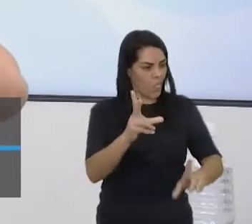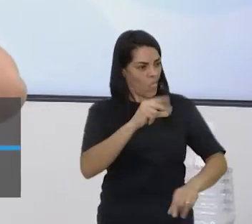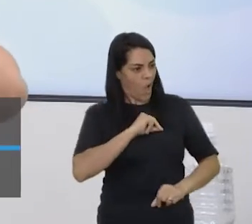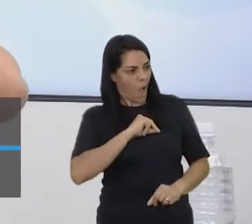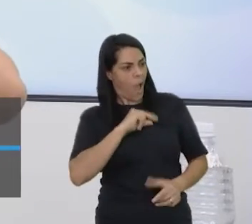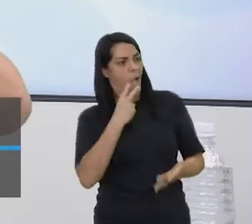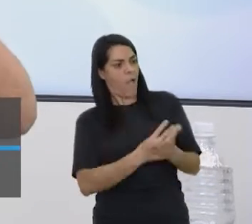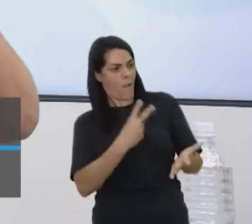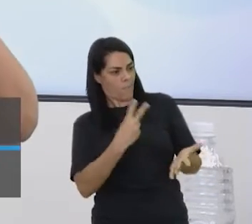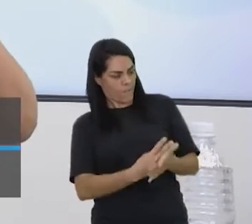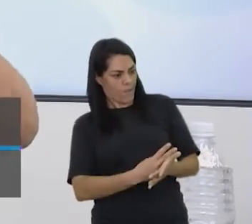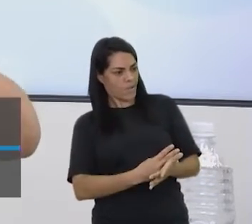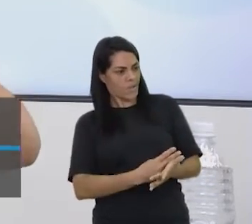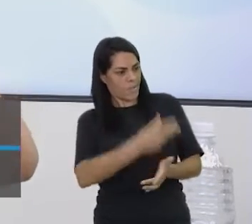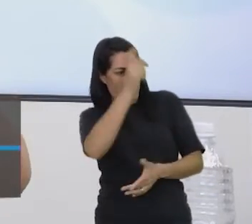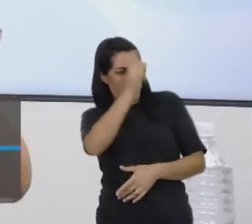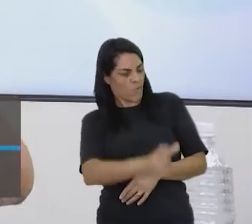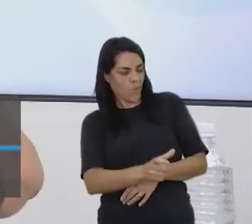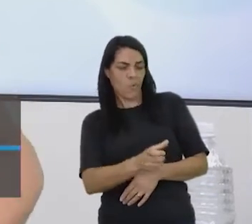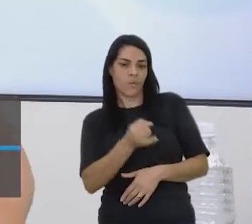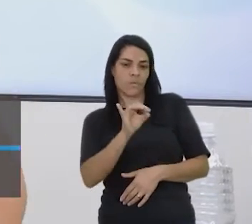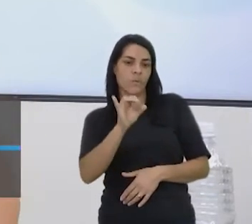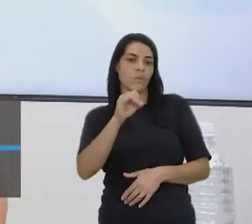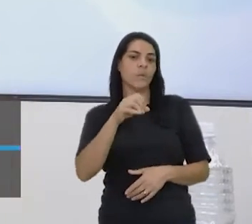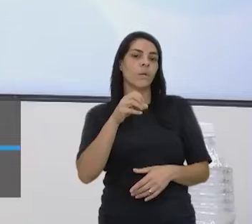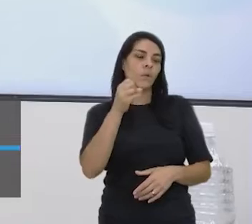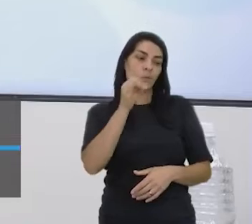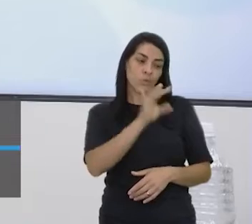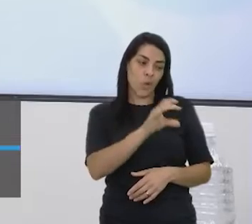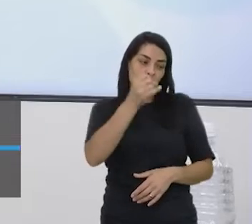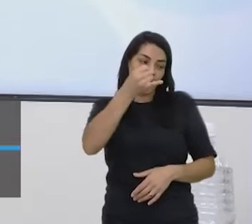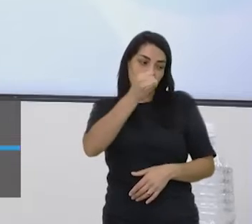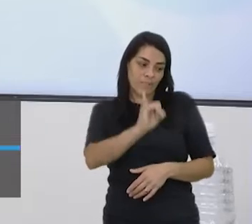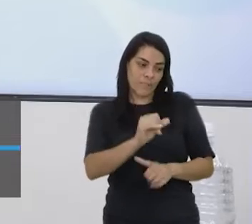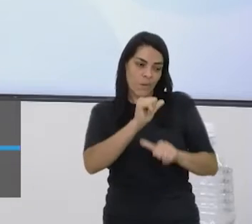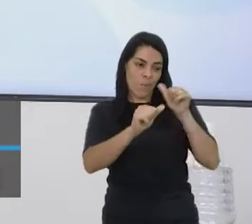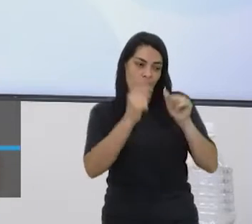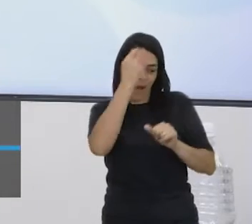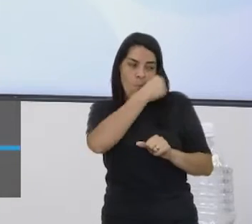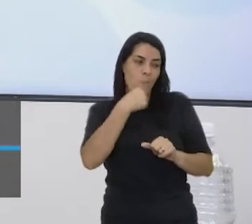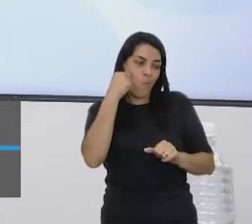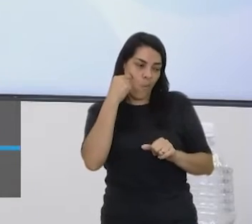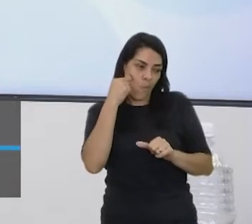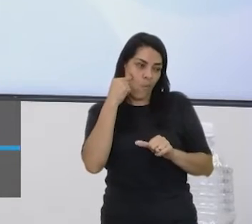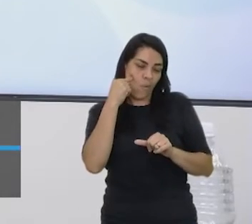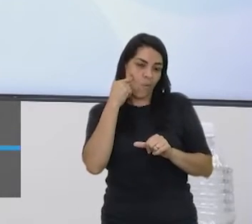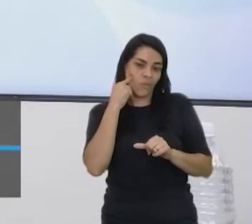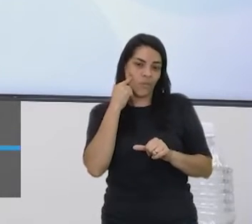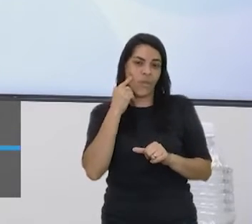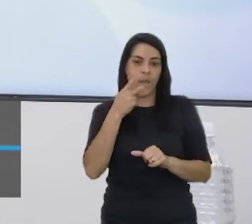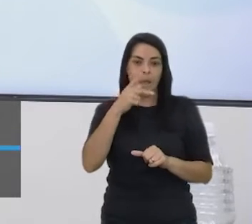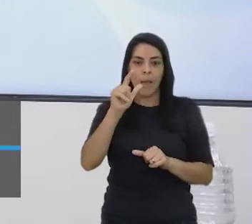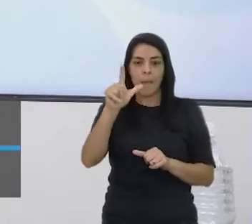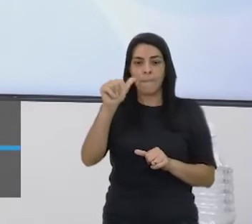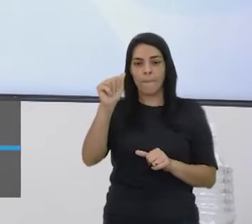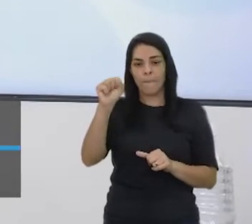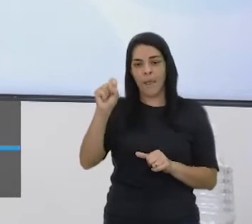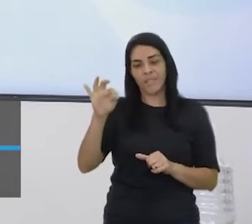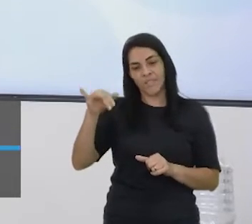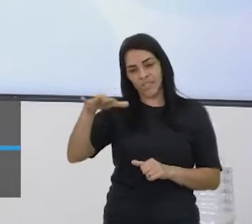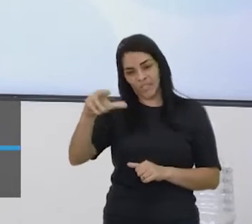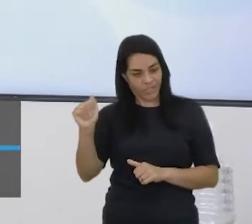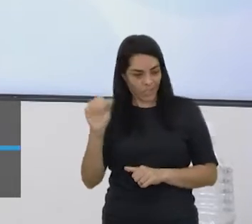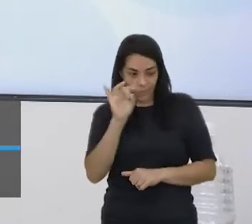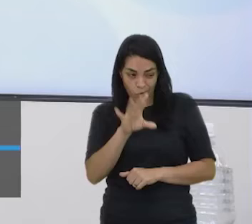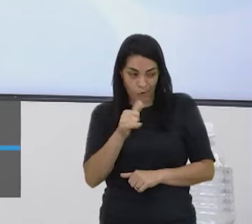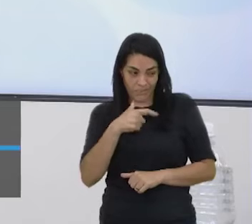que eu faço uma harmonização facial sem planos né então fica aí a dica mas quando a gente pensa sobre esses processos várias coisas